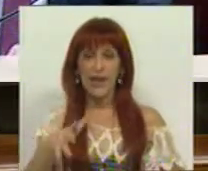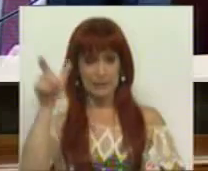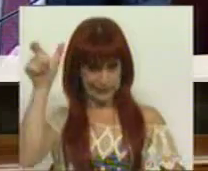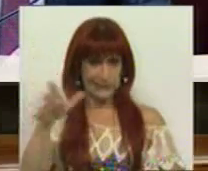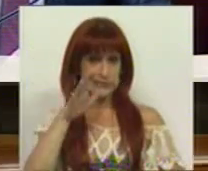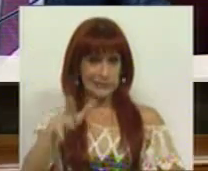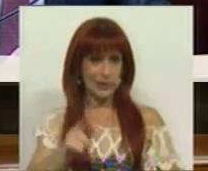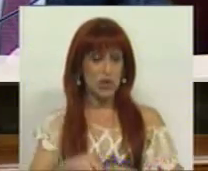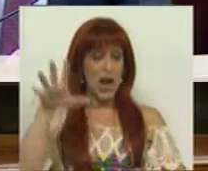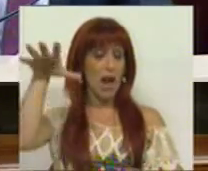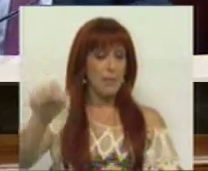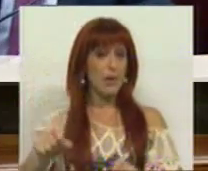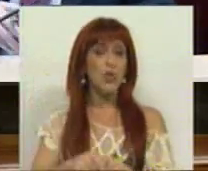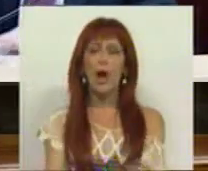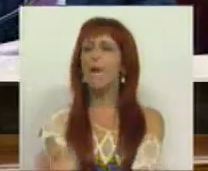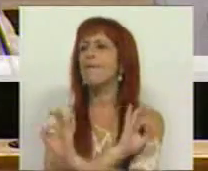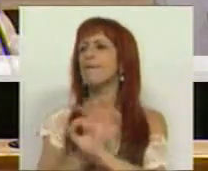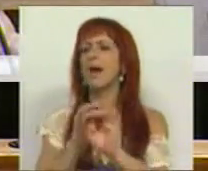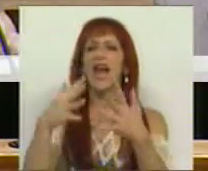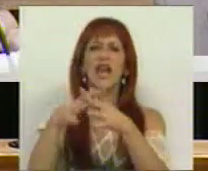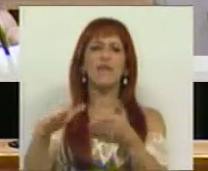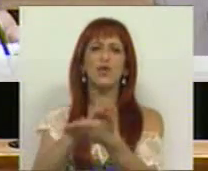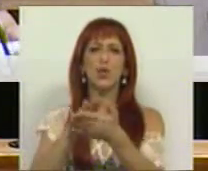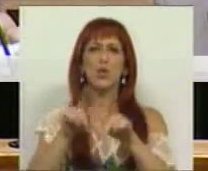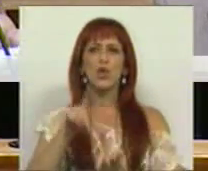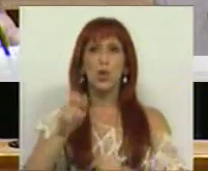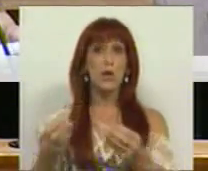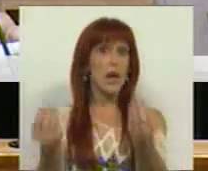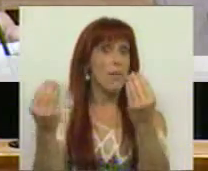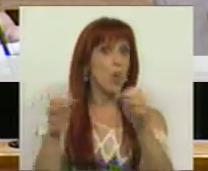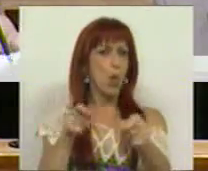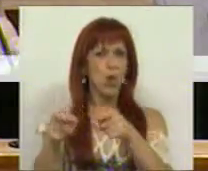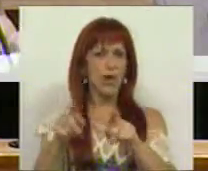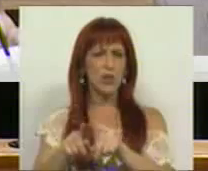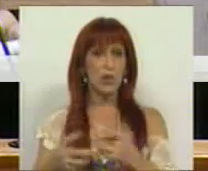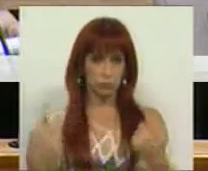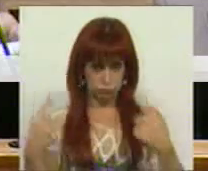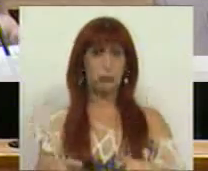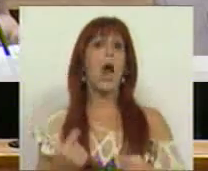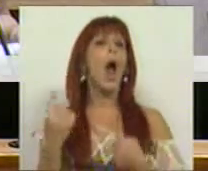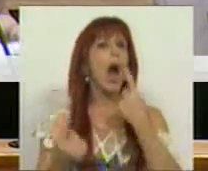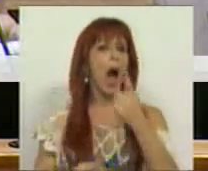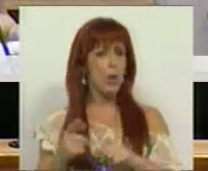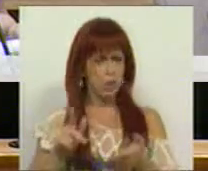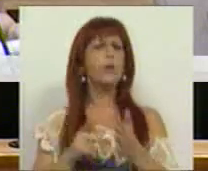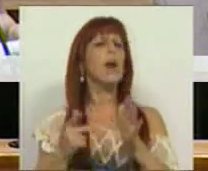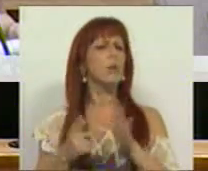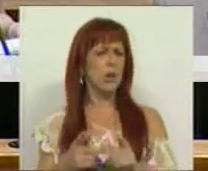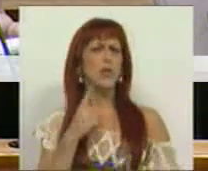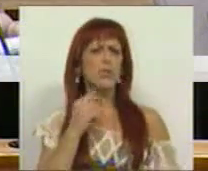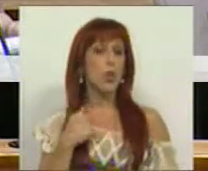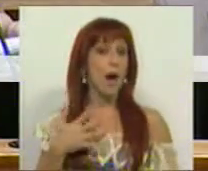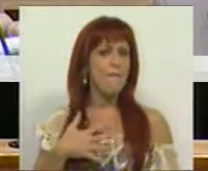António Borges: pegar naquela belíssima infraestrutura, naquela boa organização que até tem alguma tecnologia